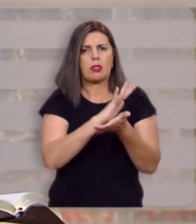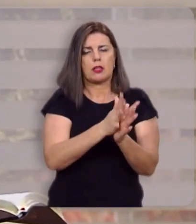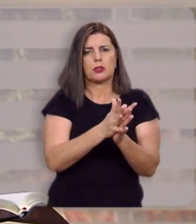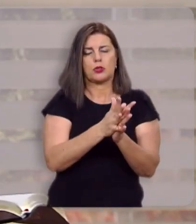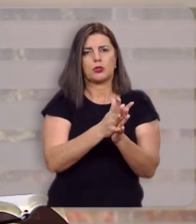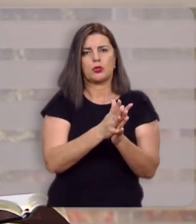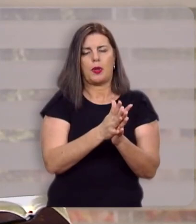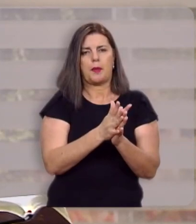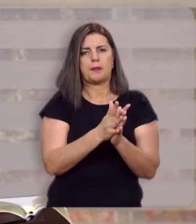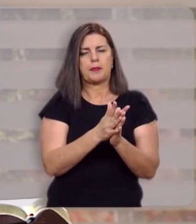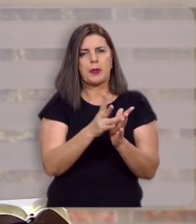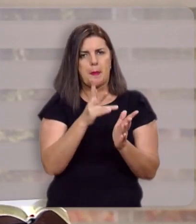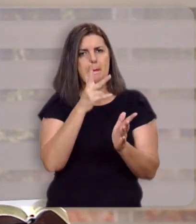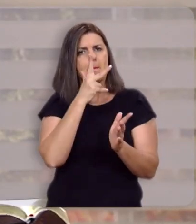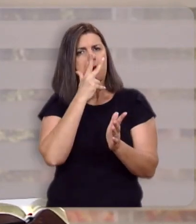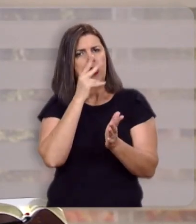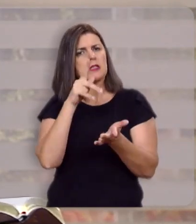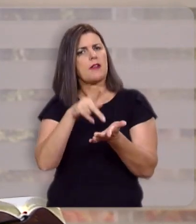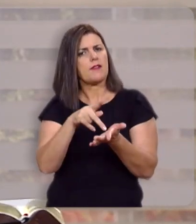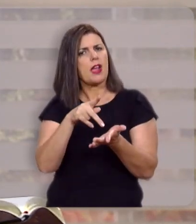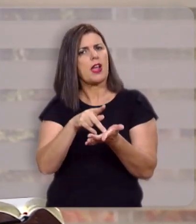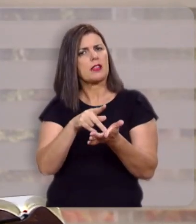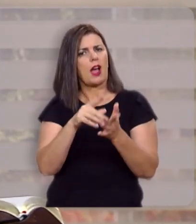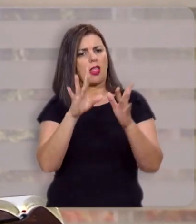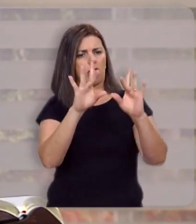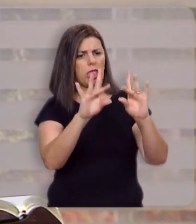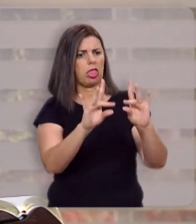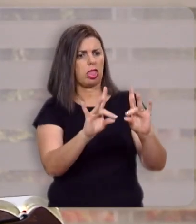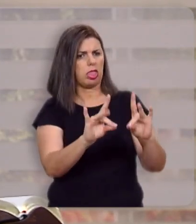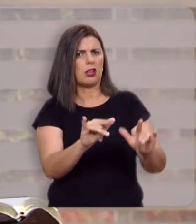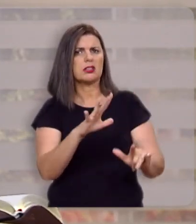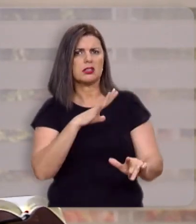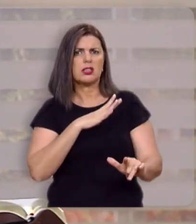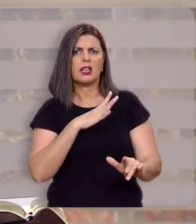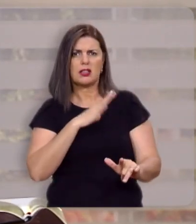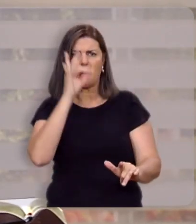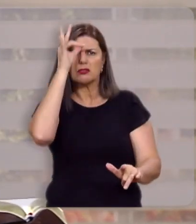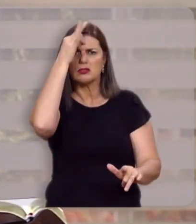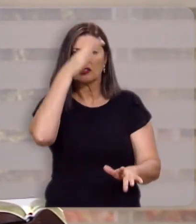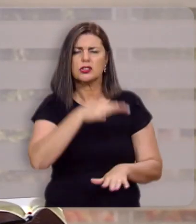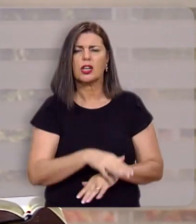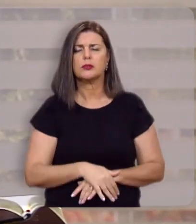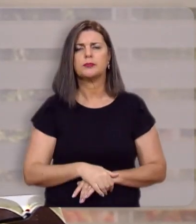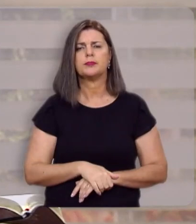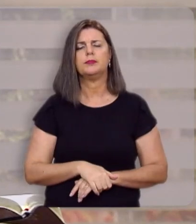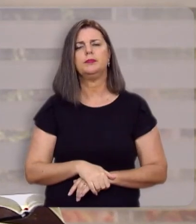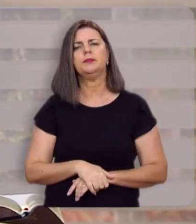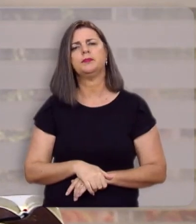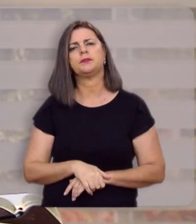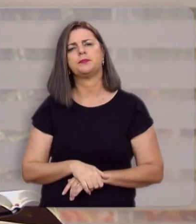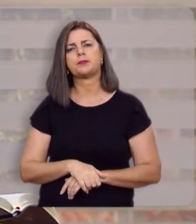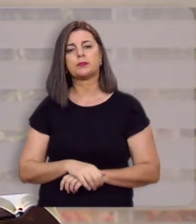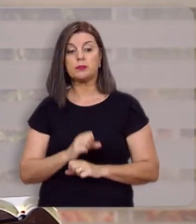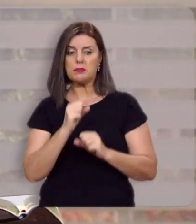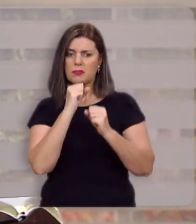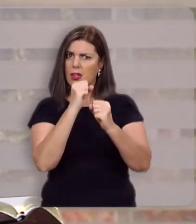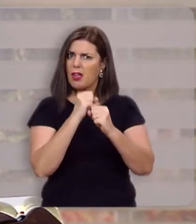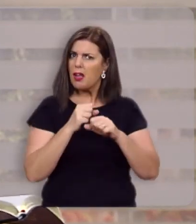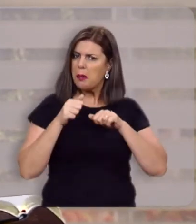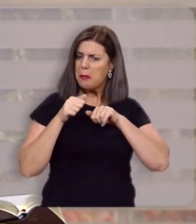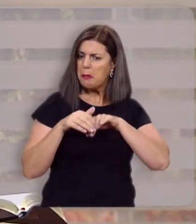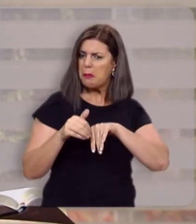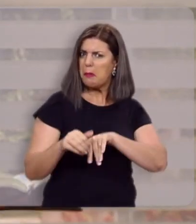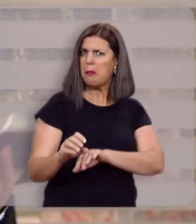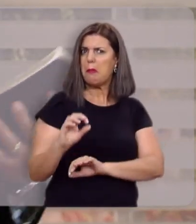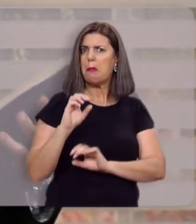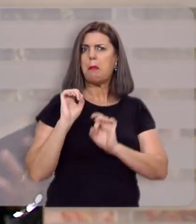que parecia que a derrota da cidade era inevitável. O poderio militar do